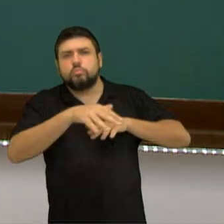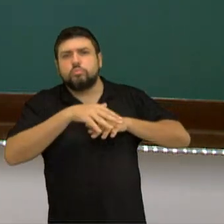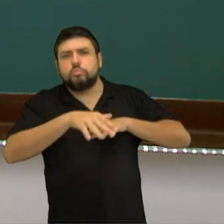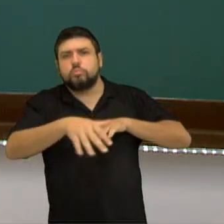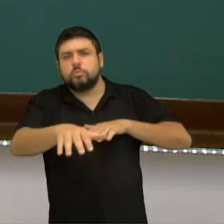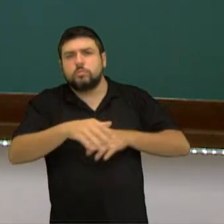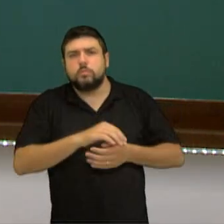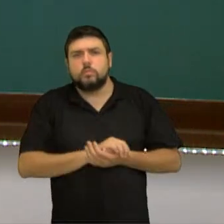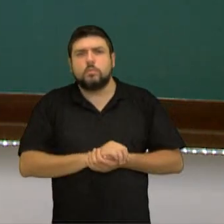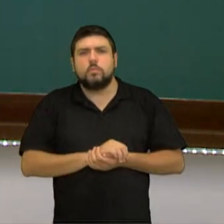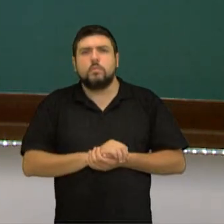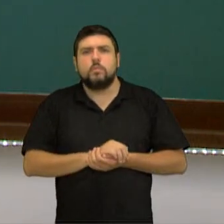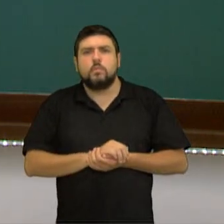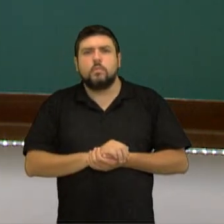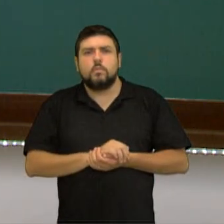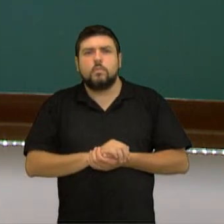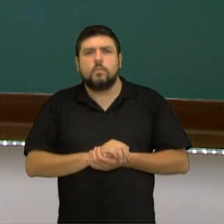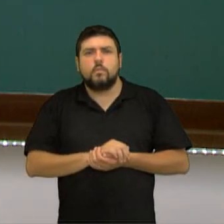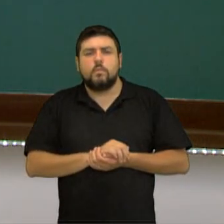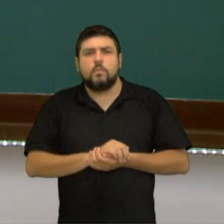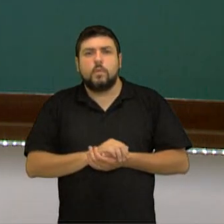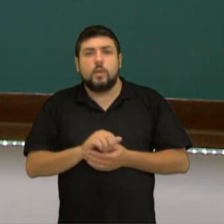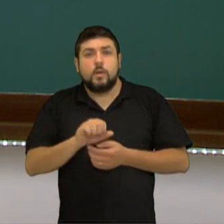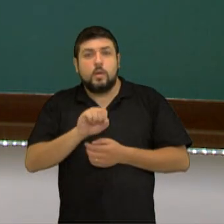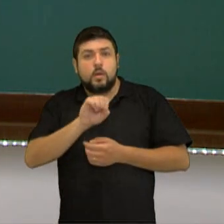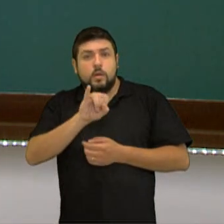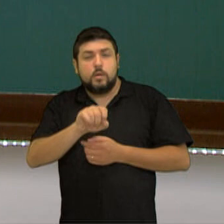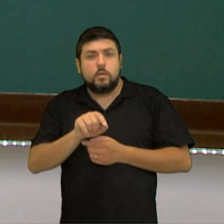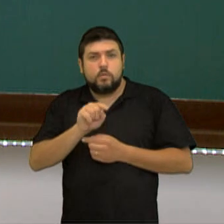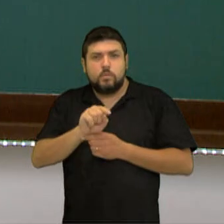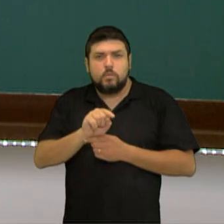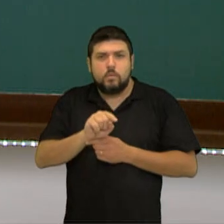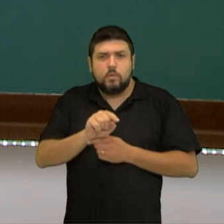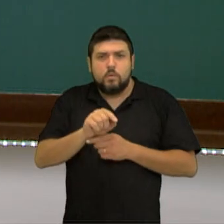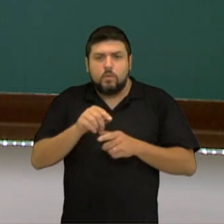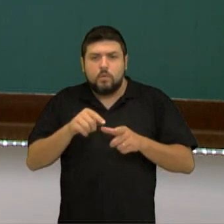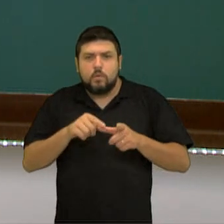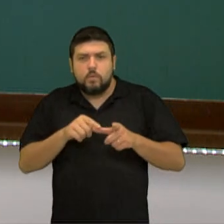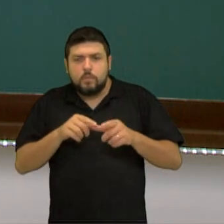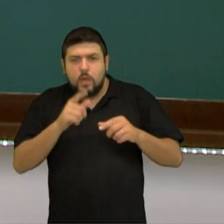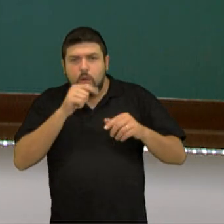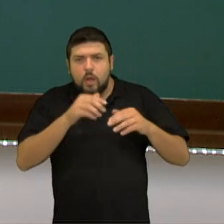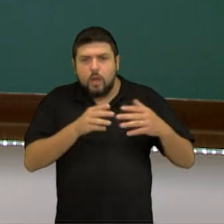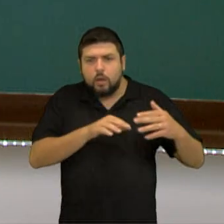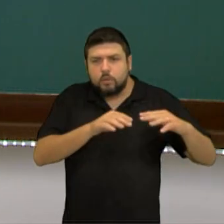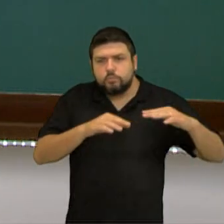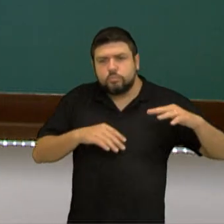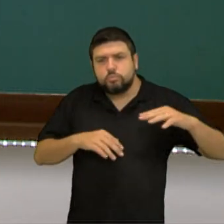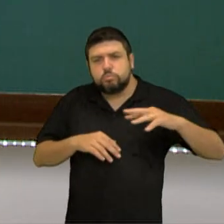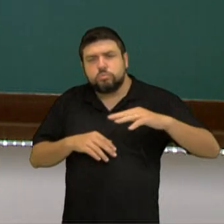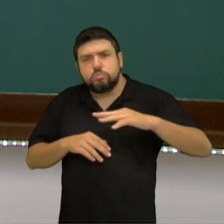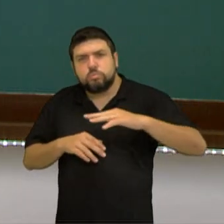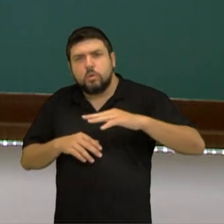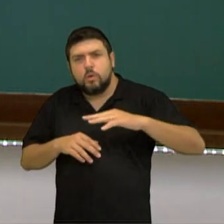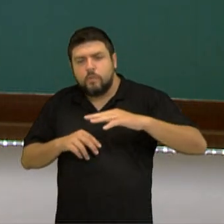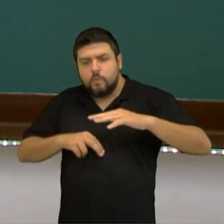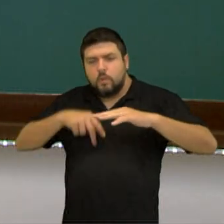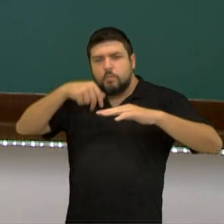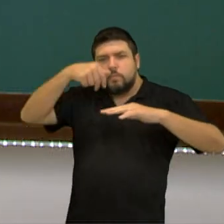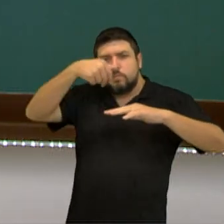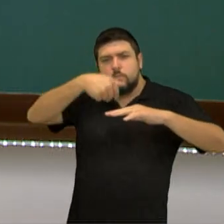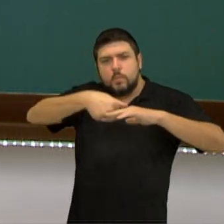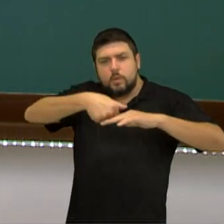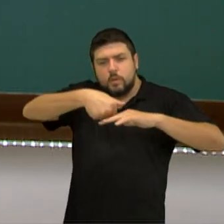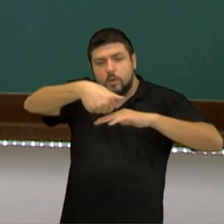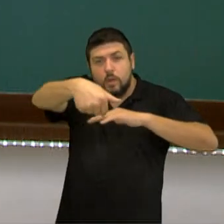nadar perpendicularmente, ou seja, 90 graus com a correnteza do rio, tu vai perceber que o ponto que você irá parar é